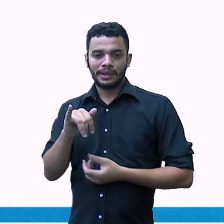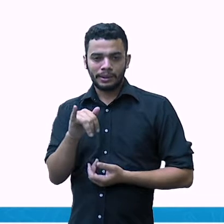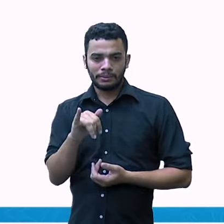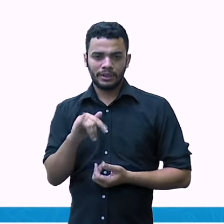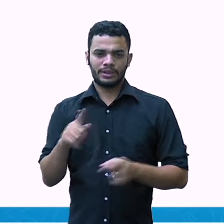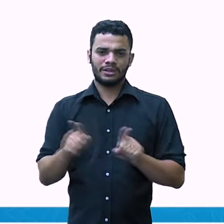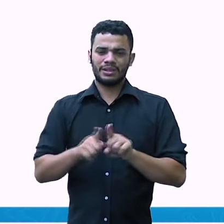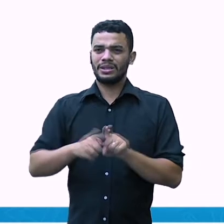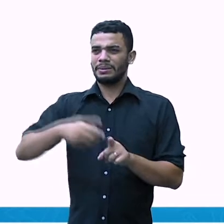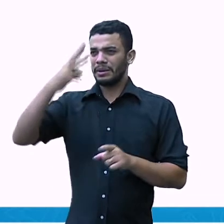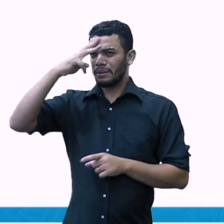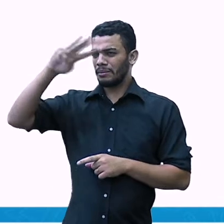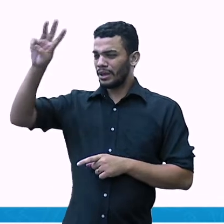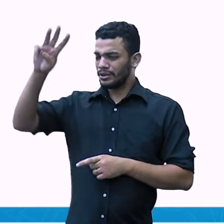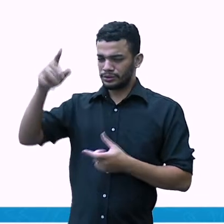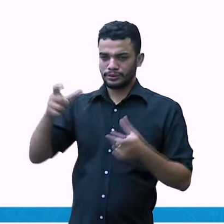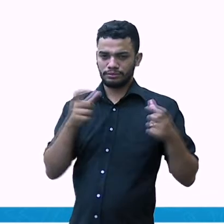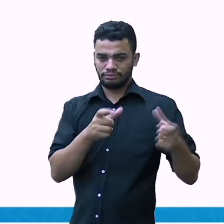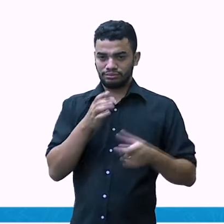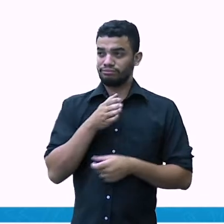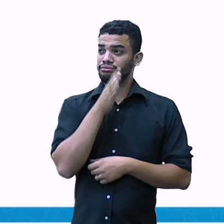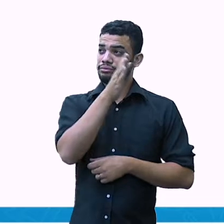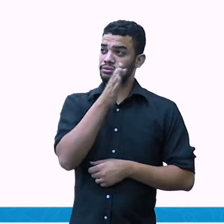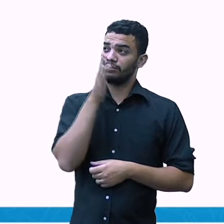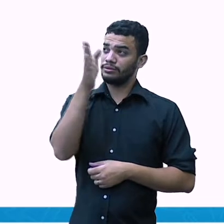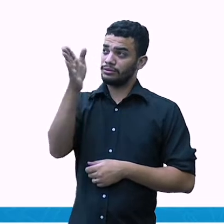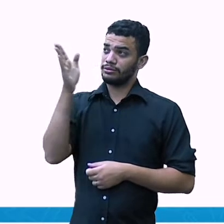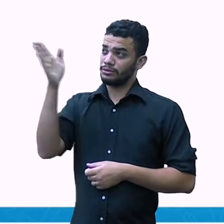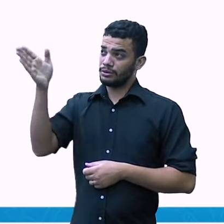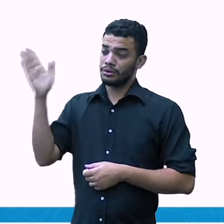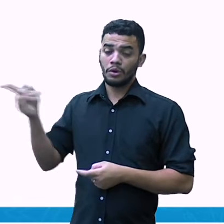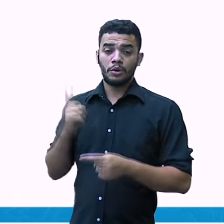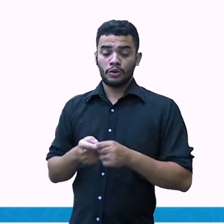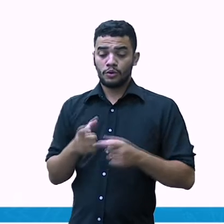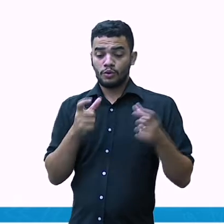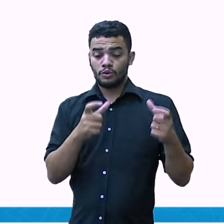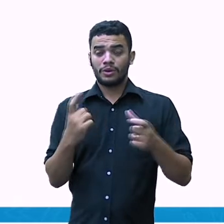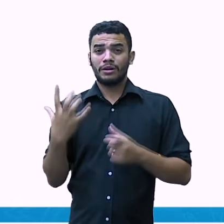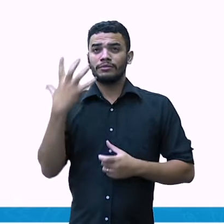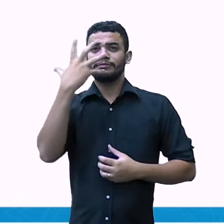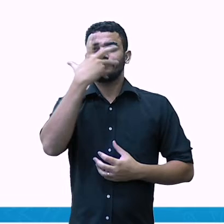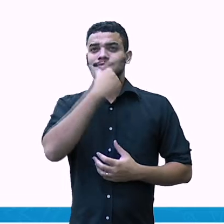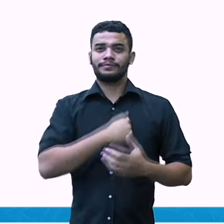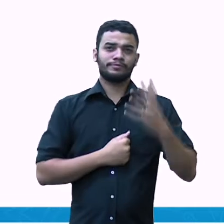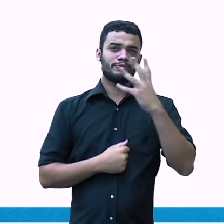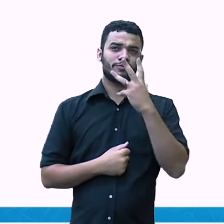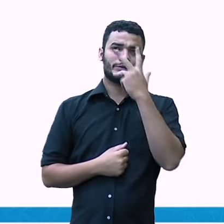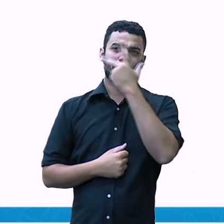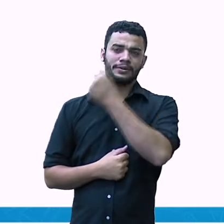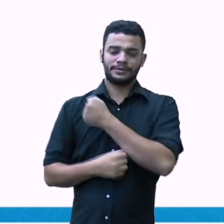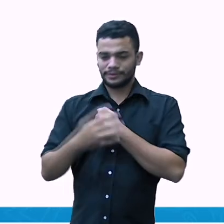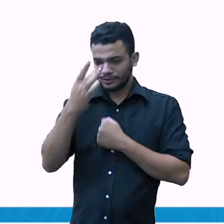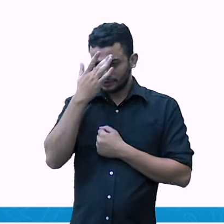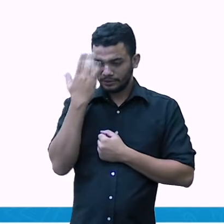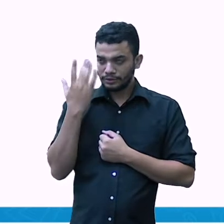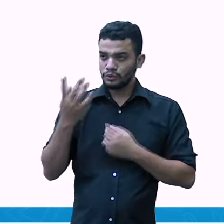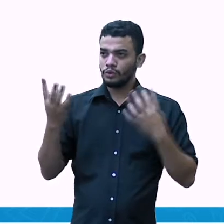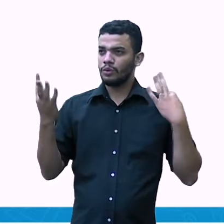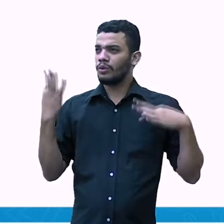lugares conhecidos por quê? Por belezas turísticas que atraem, né, os